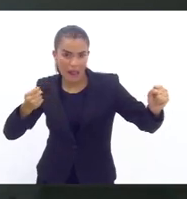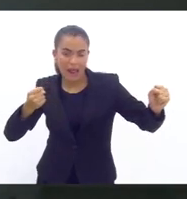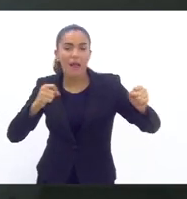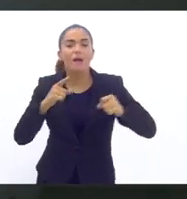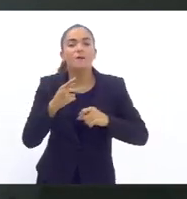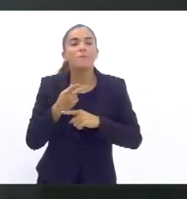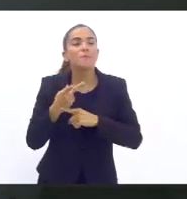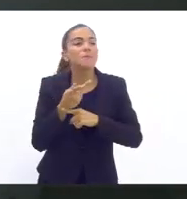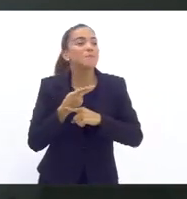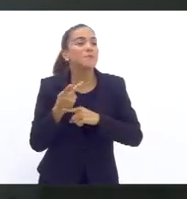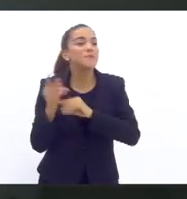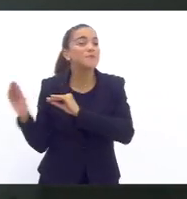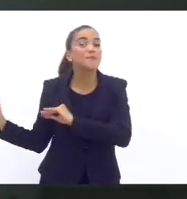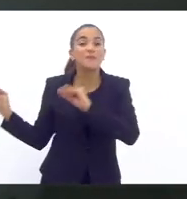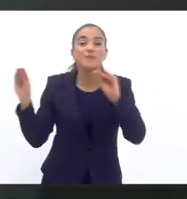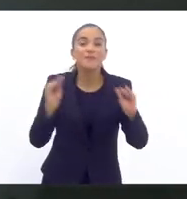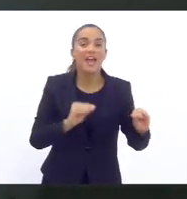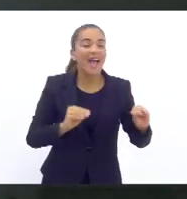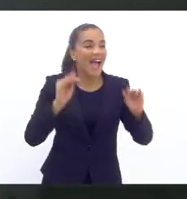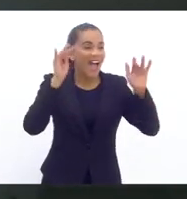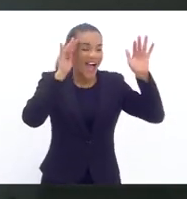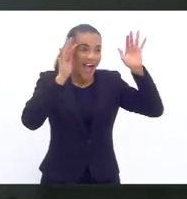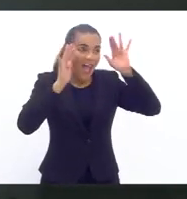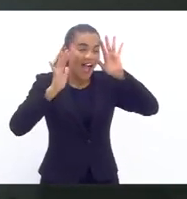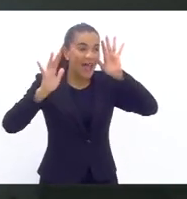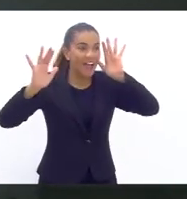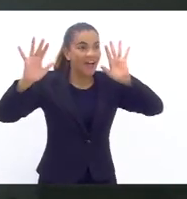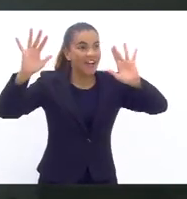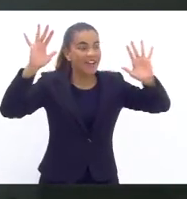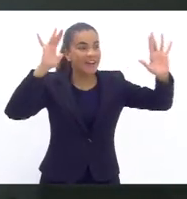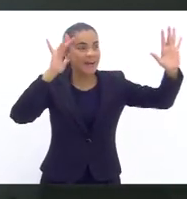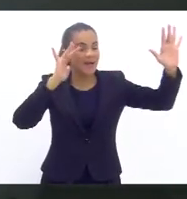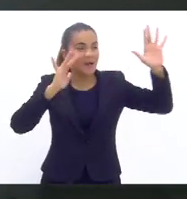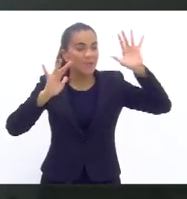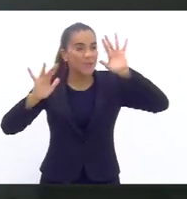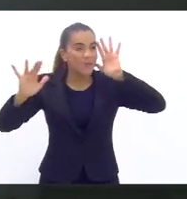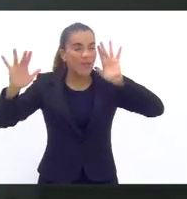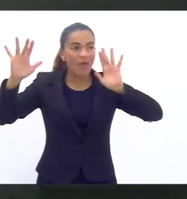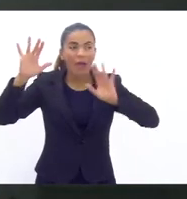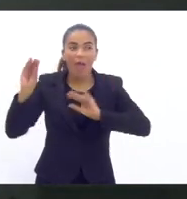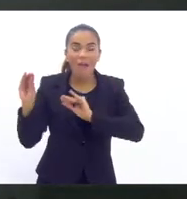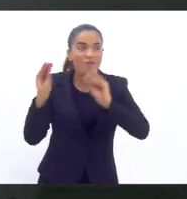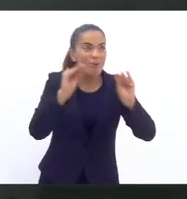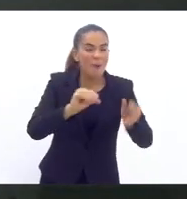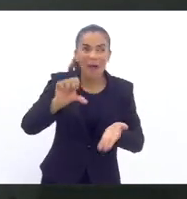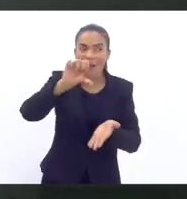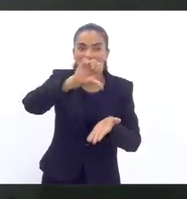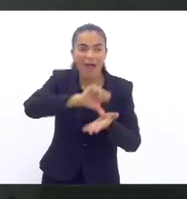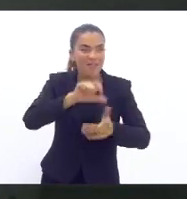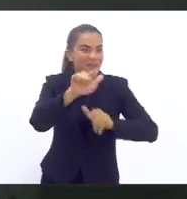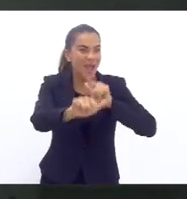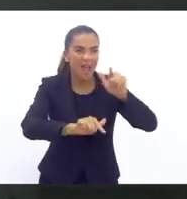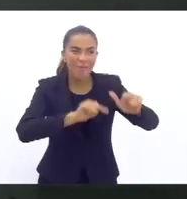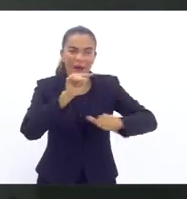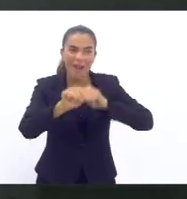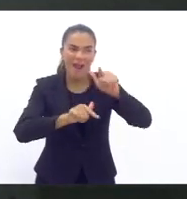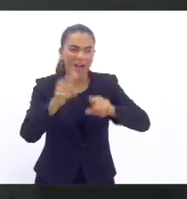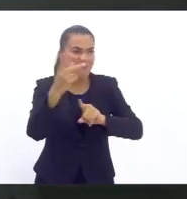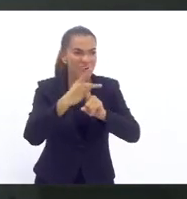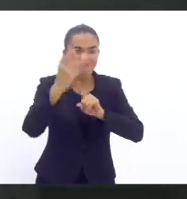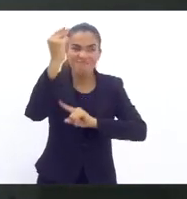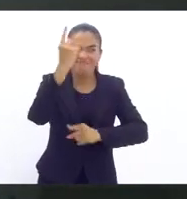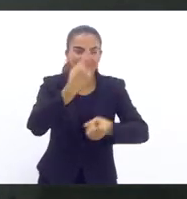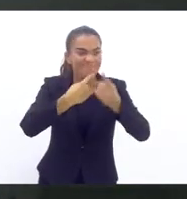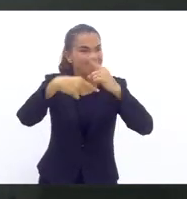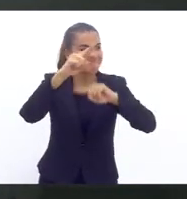em busca dos sonhos né de de ah vou para capital porque na capital vou vencer e